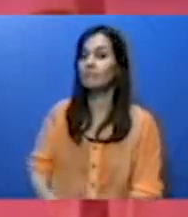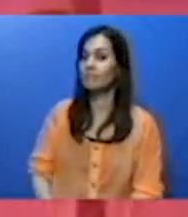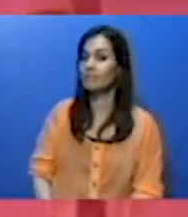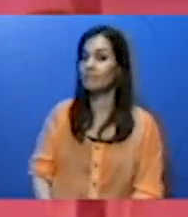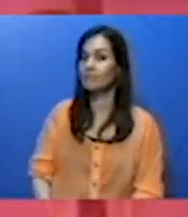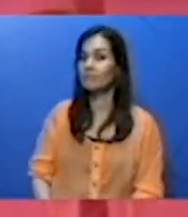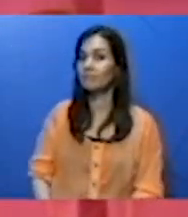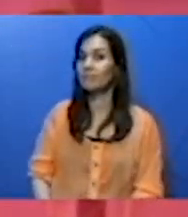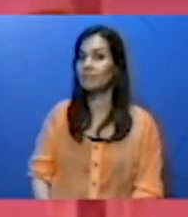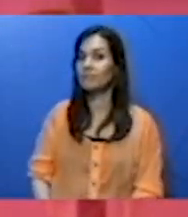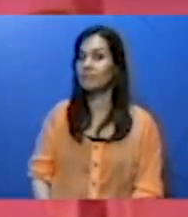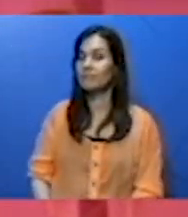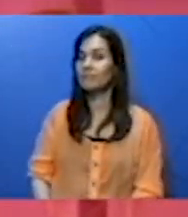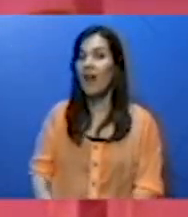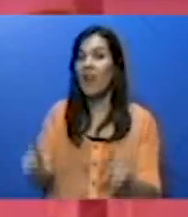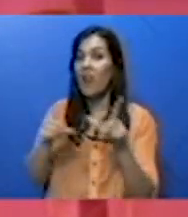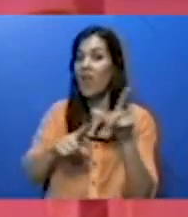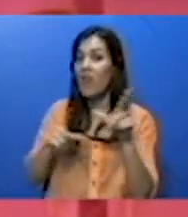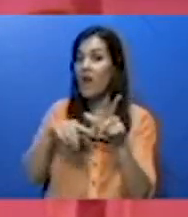letrinha bem bonitinha.